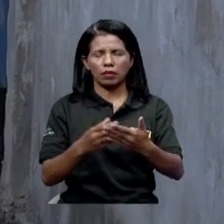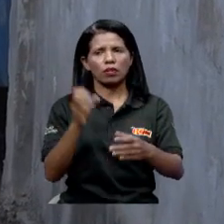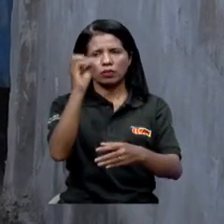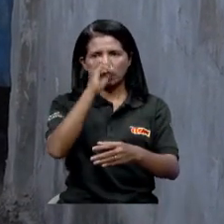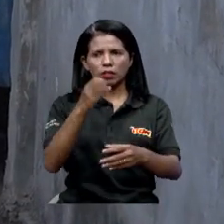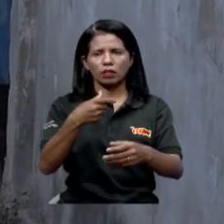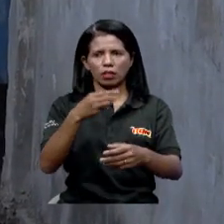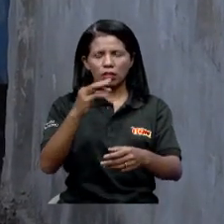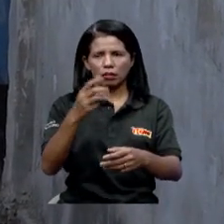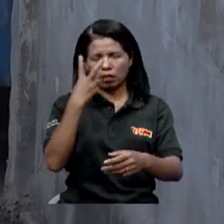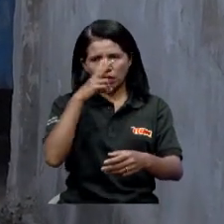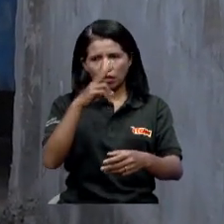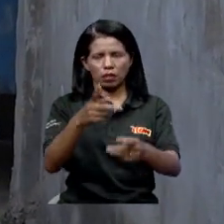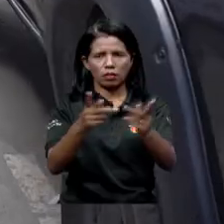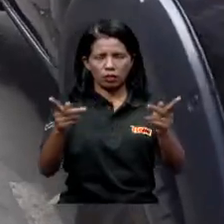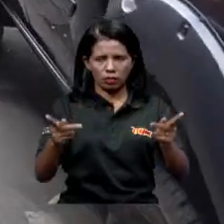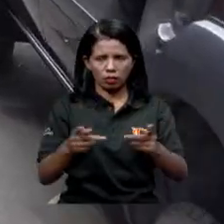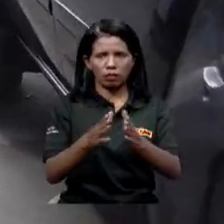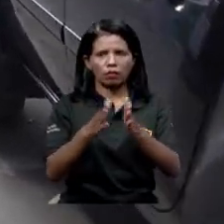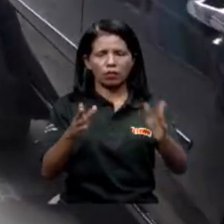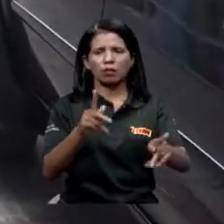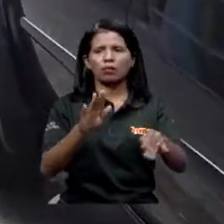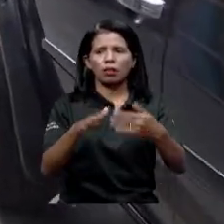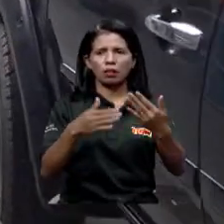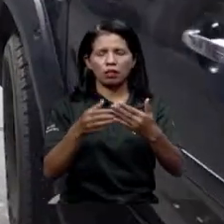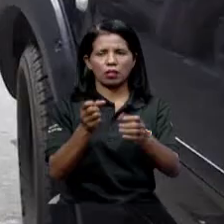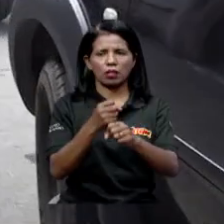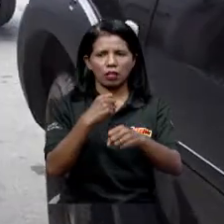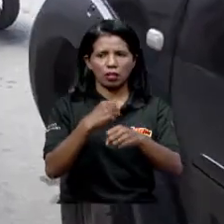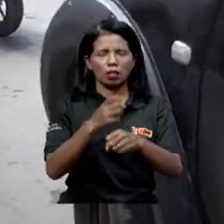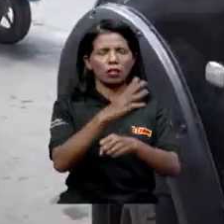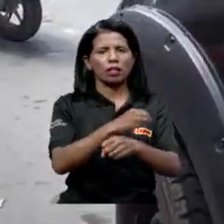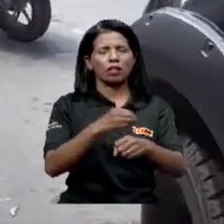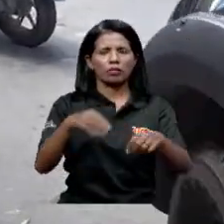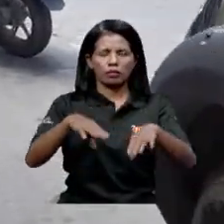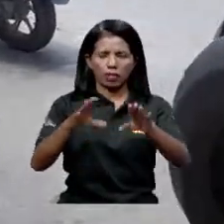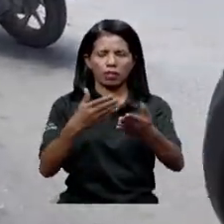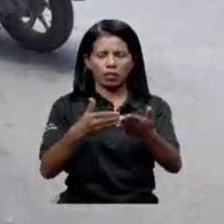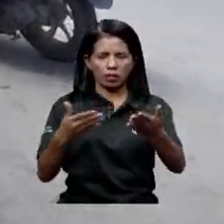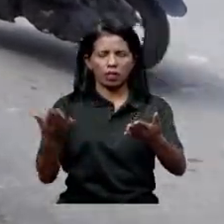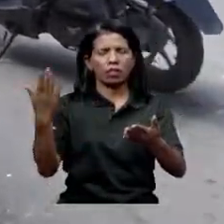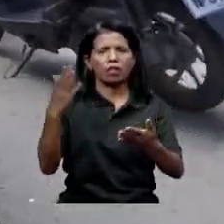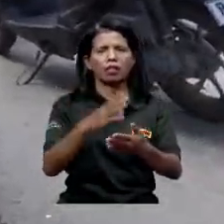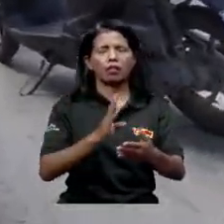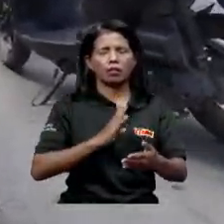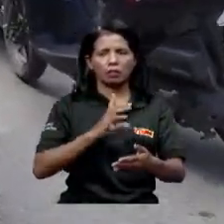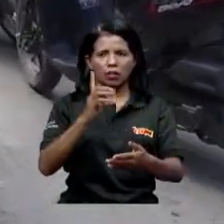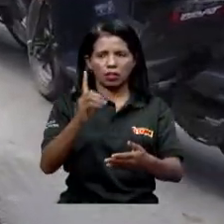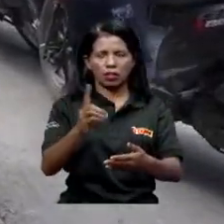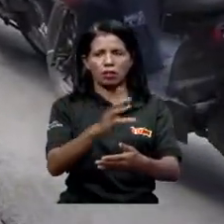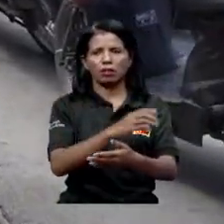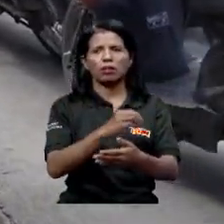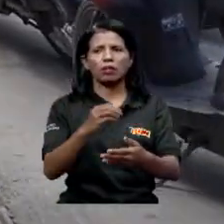e a terreno, área neve potência bot ba comunidade halo construção e a trotoar leten makanesan, bidau, akadiru